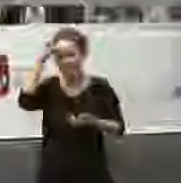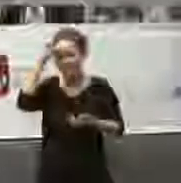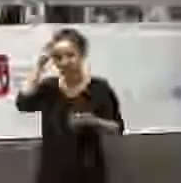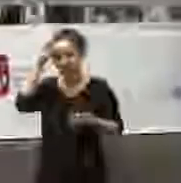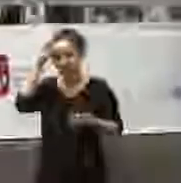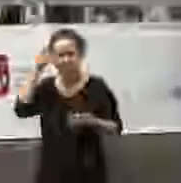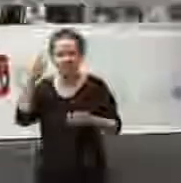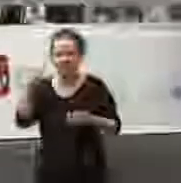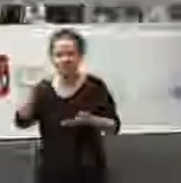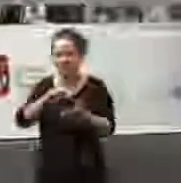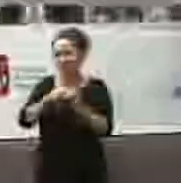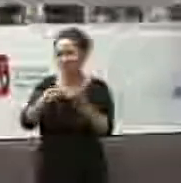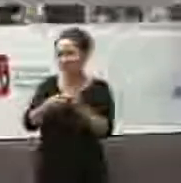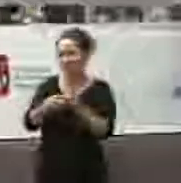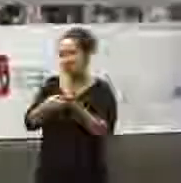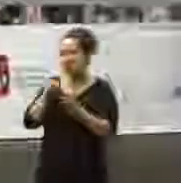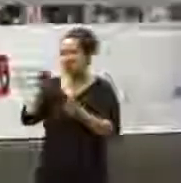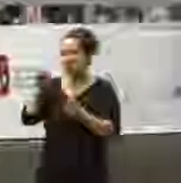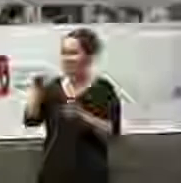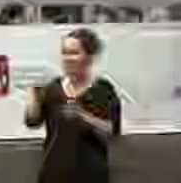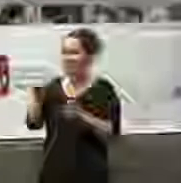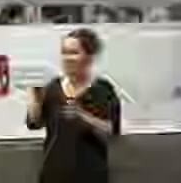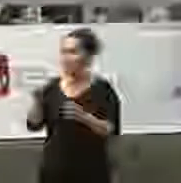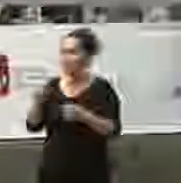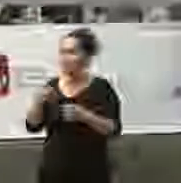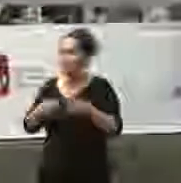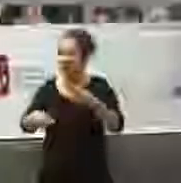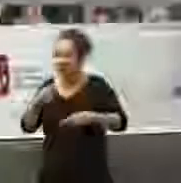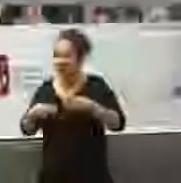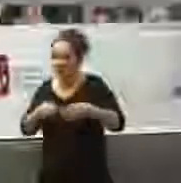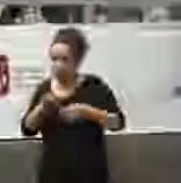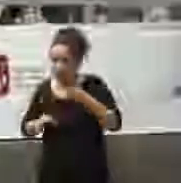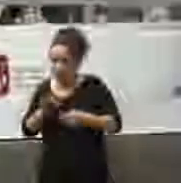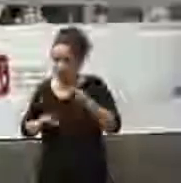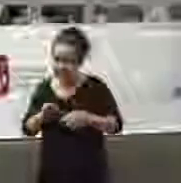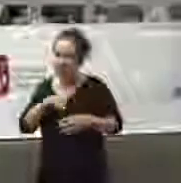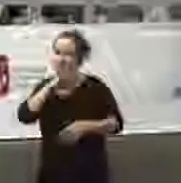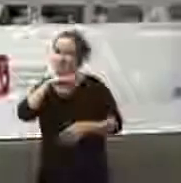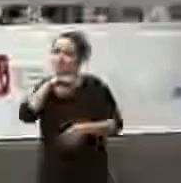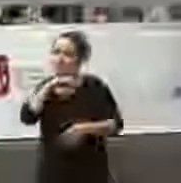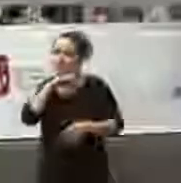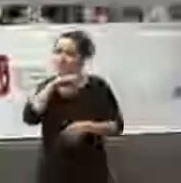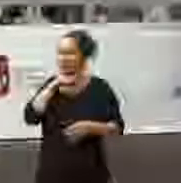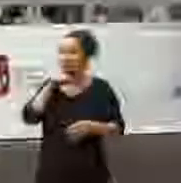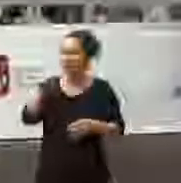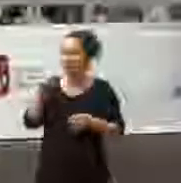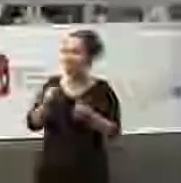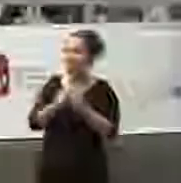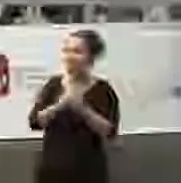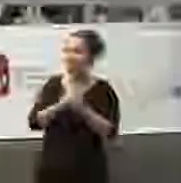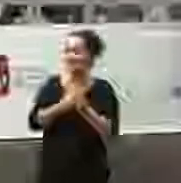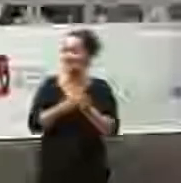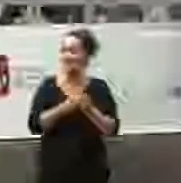sentido e essa esse é o tipo de judicialização ruim e que leva a